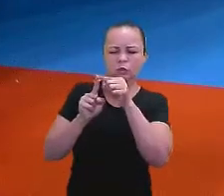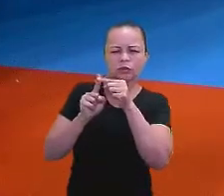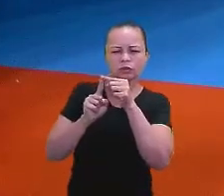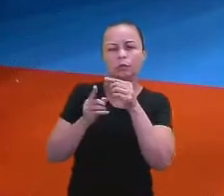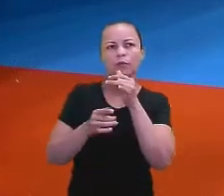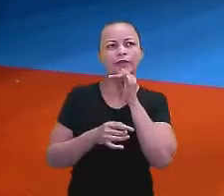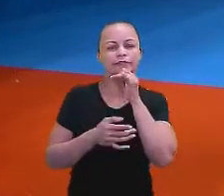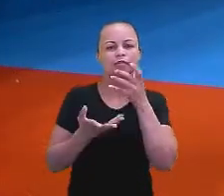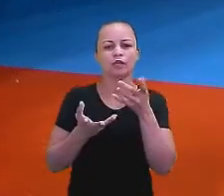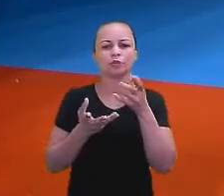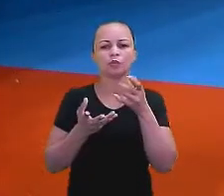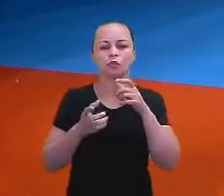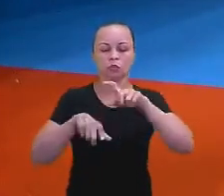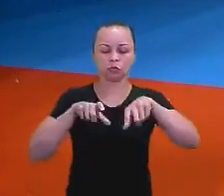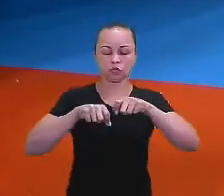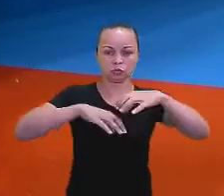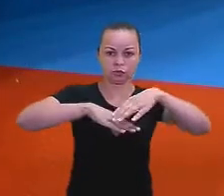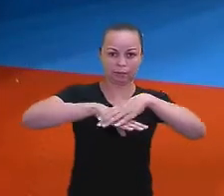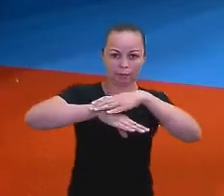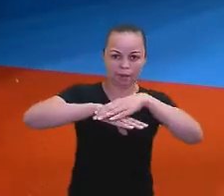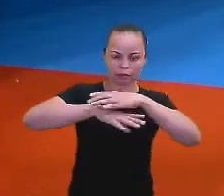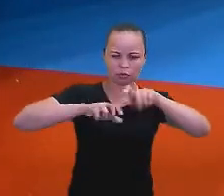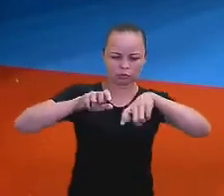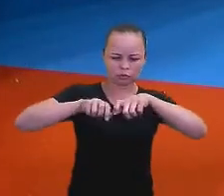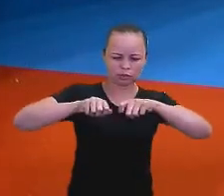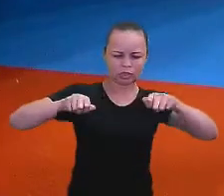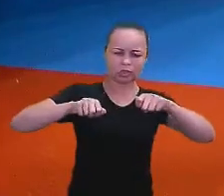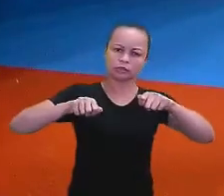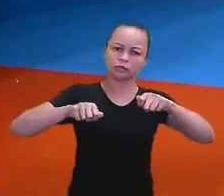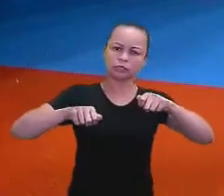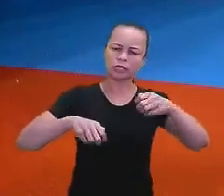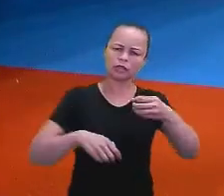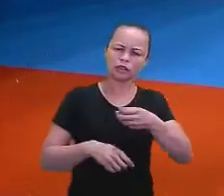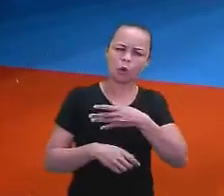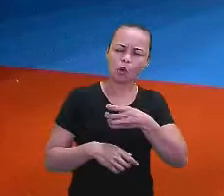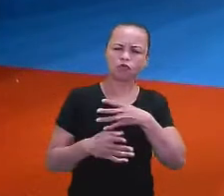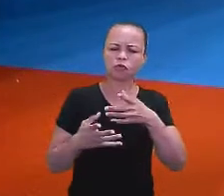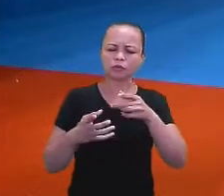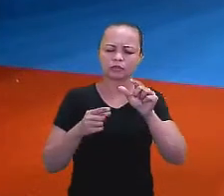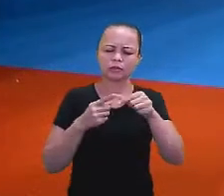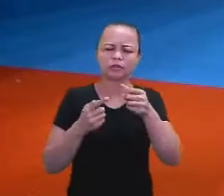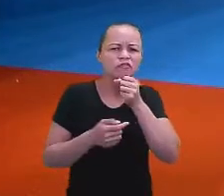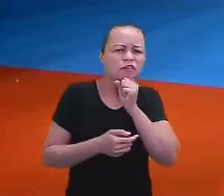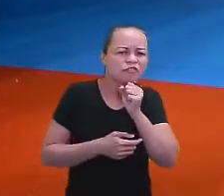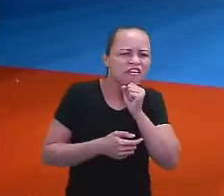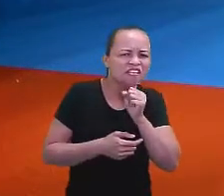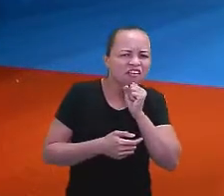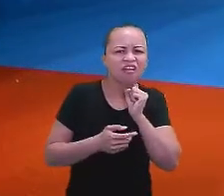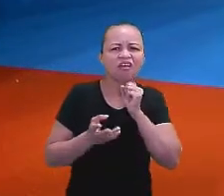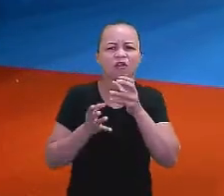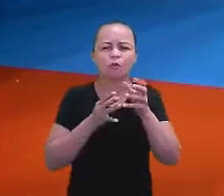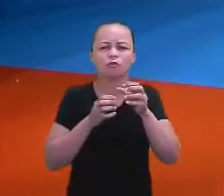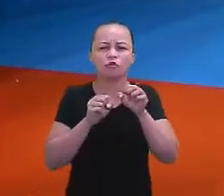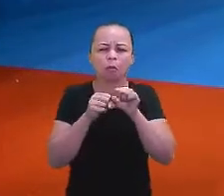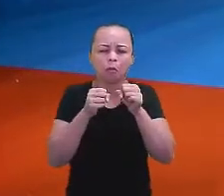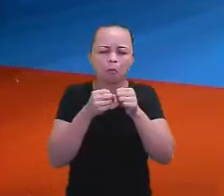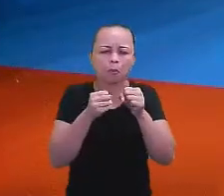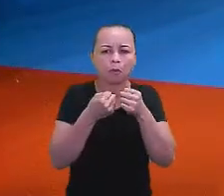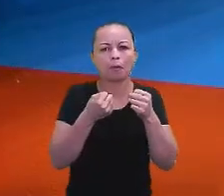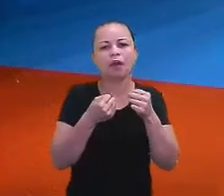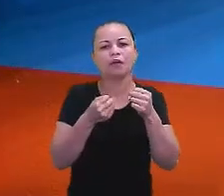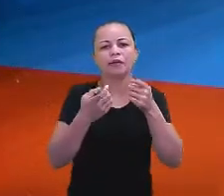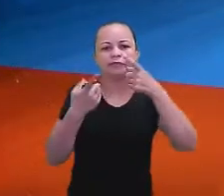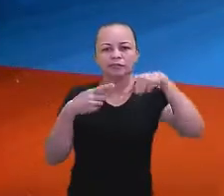cadastro de um sapato, quando ele é novinho. Aquela partezinha tá lá, ó, perfeita, tudo. Mas com o tempo ele vai ficando velhinho, é como se ele fosse sendo destruído. É mais ou